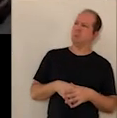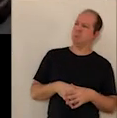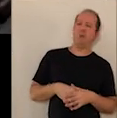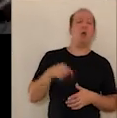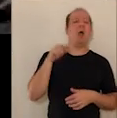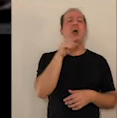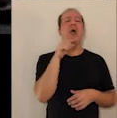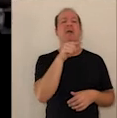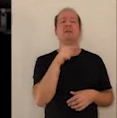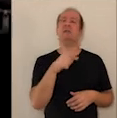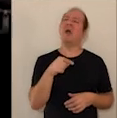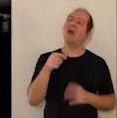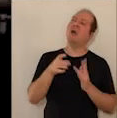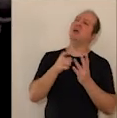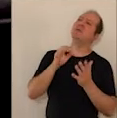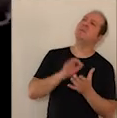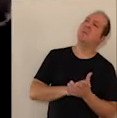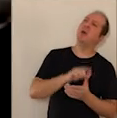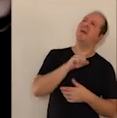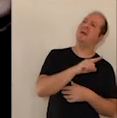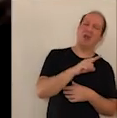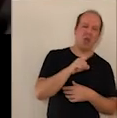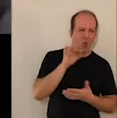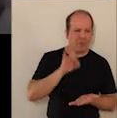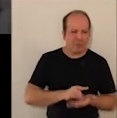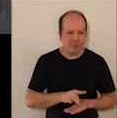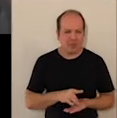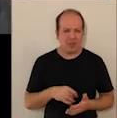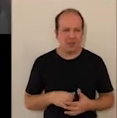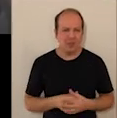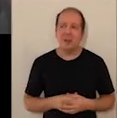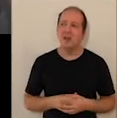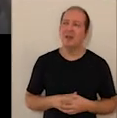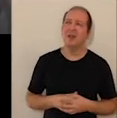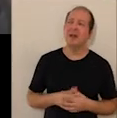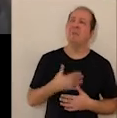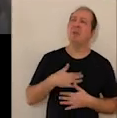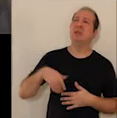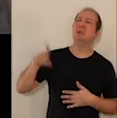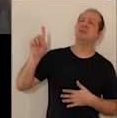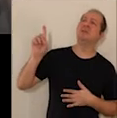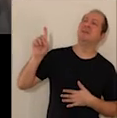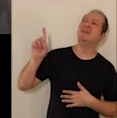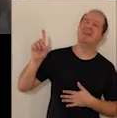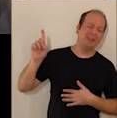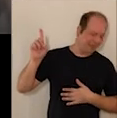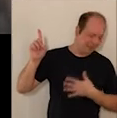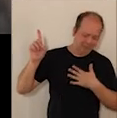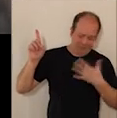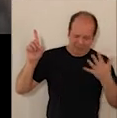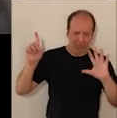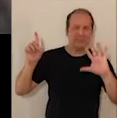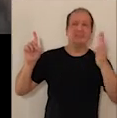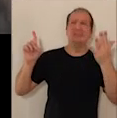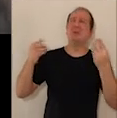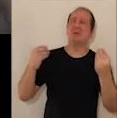mercador. A senhora confirma? Ai, meu Deus, que escândalo!